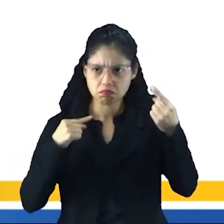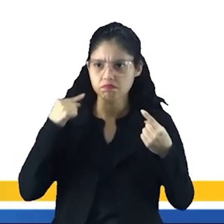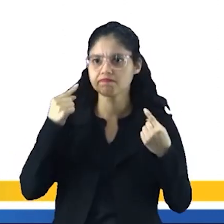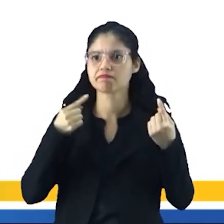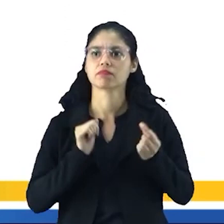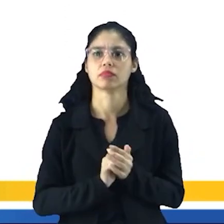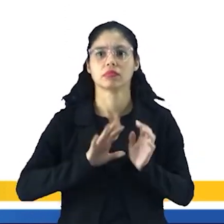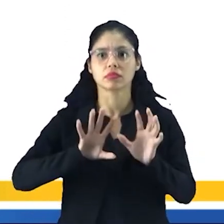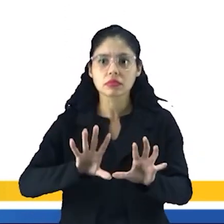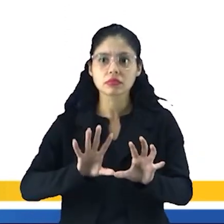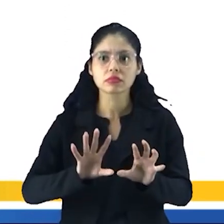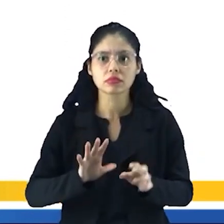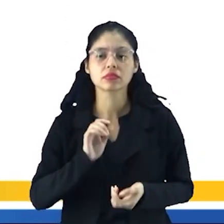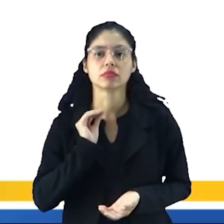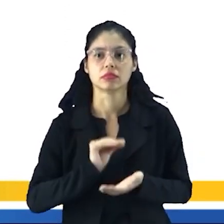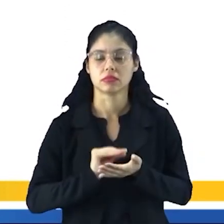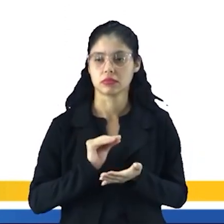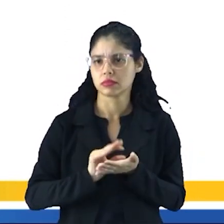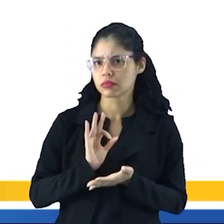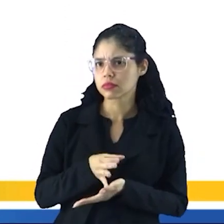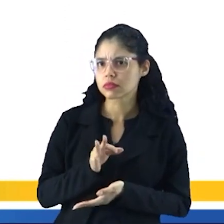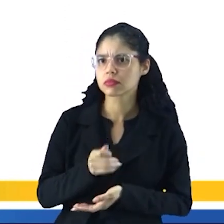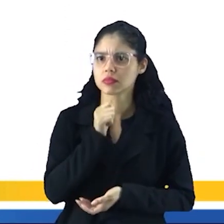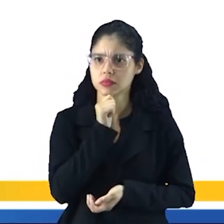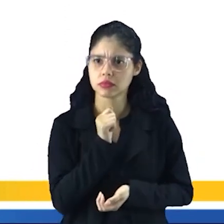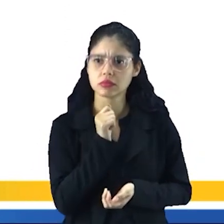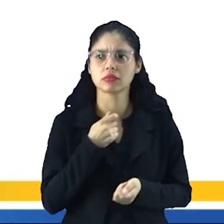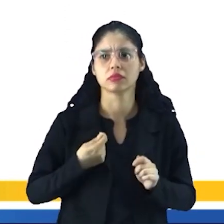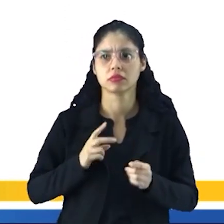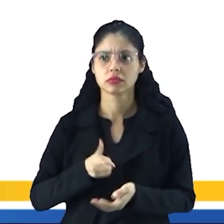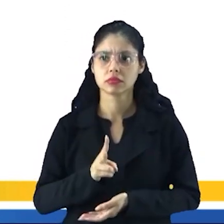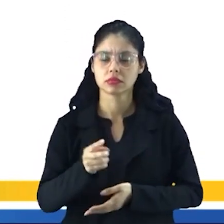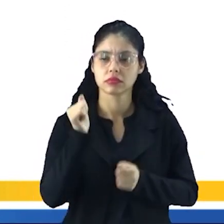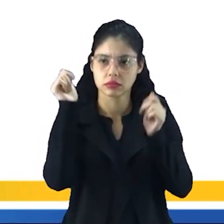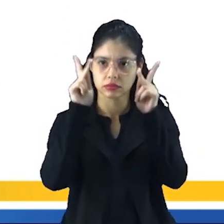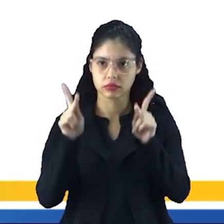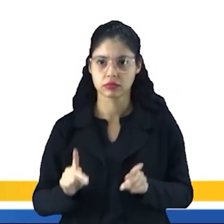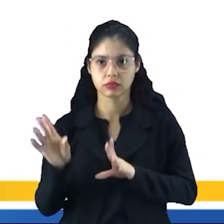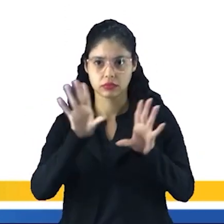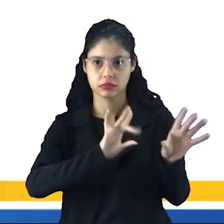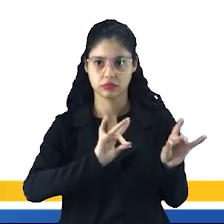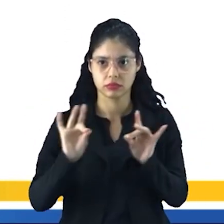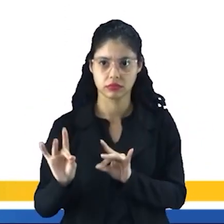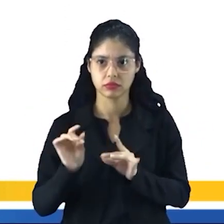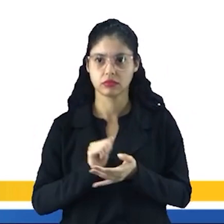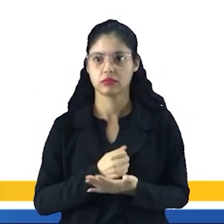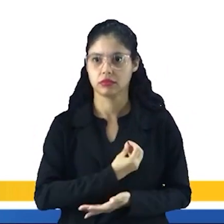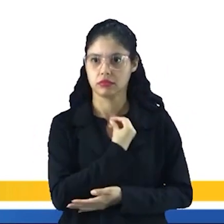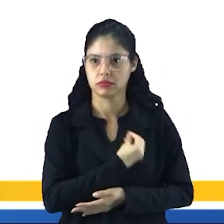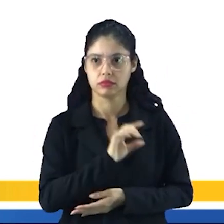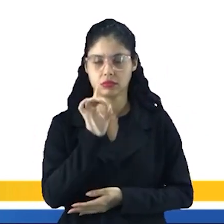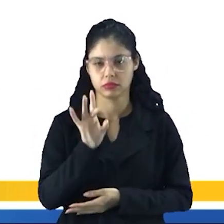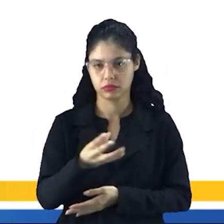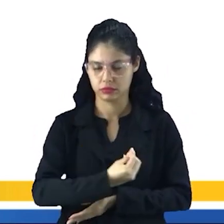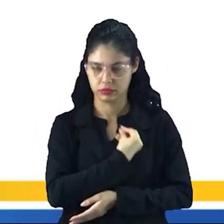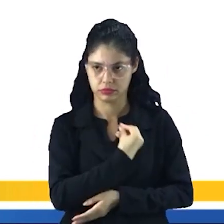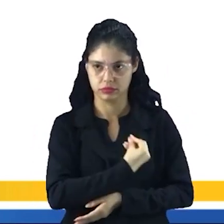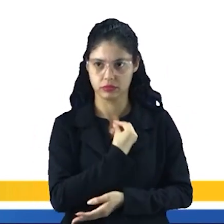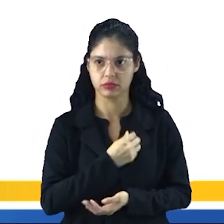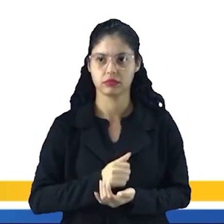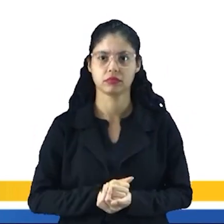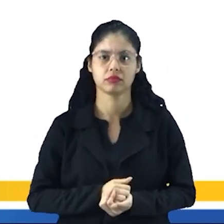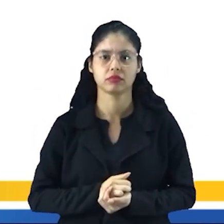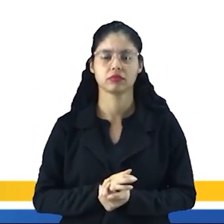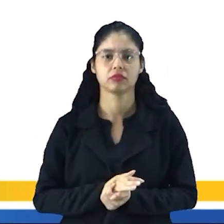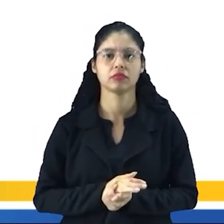Loucos. Assim, a incerteza sobre a predominância da paz levou o desejo de viver apenas o